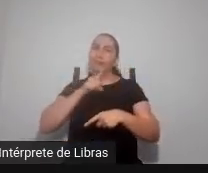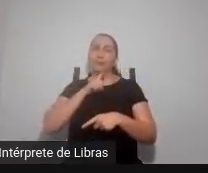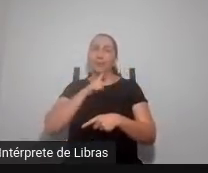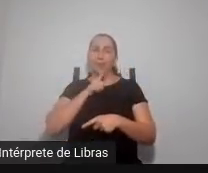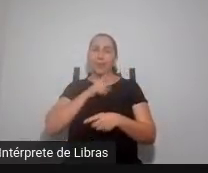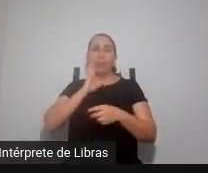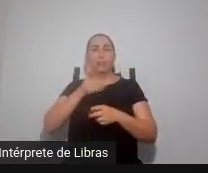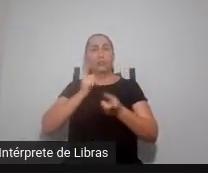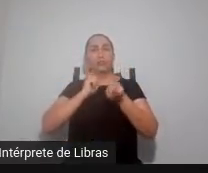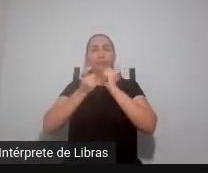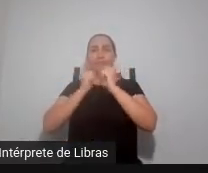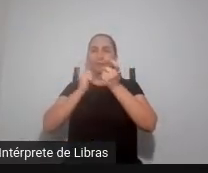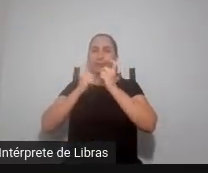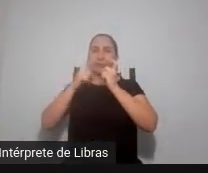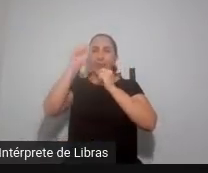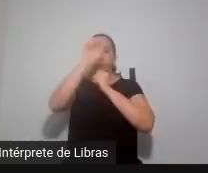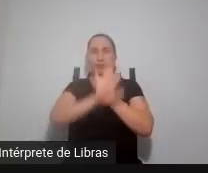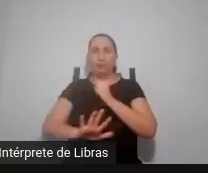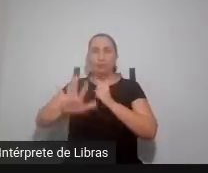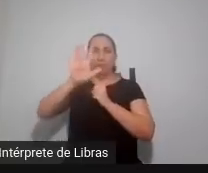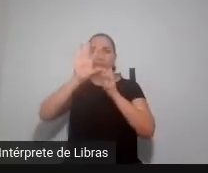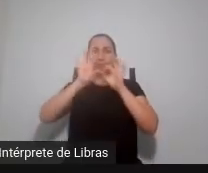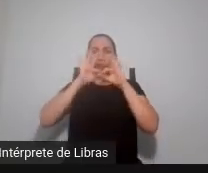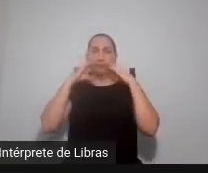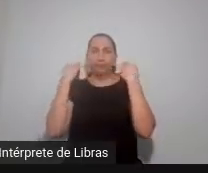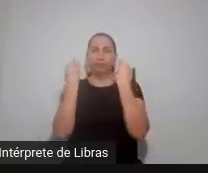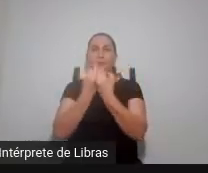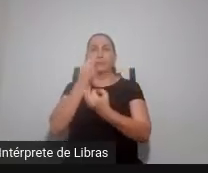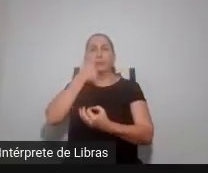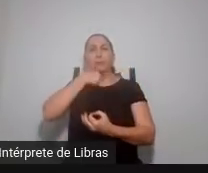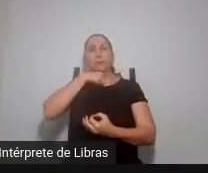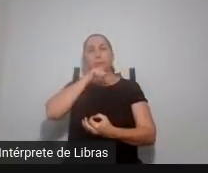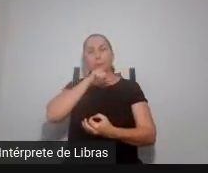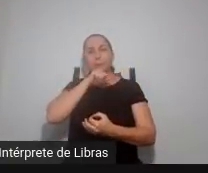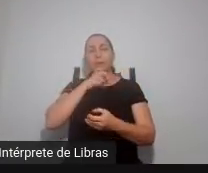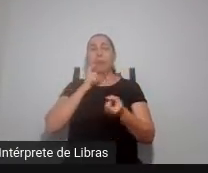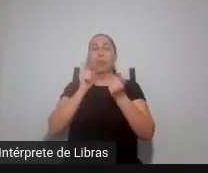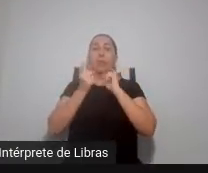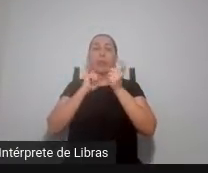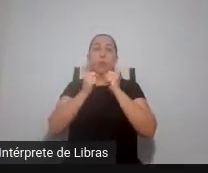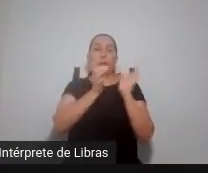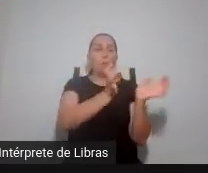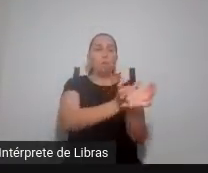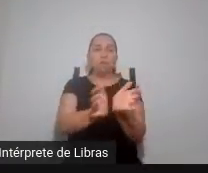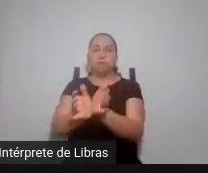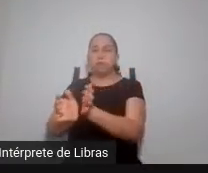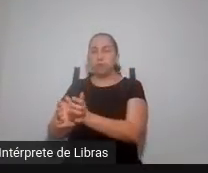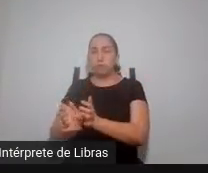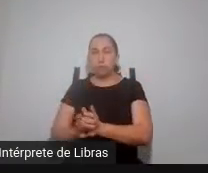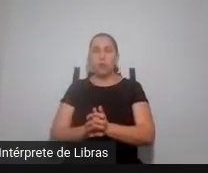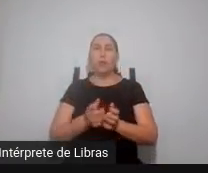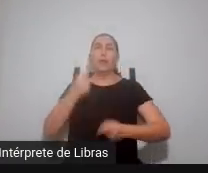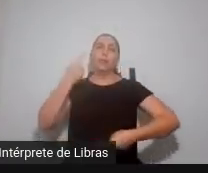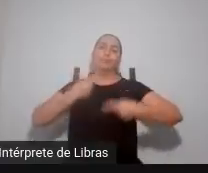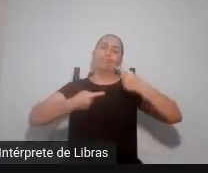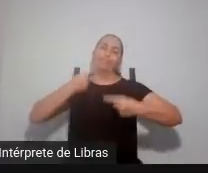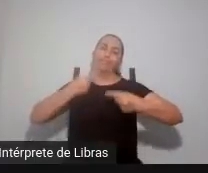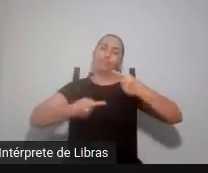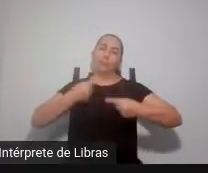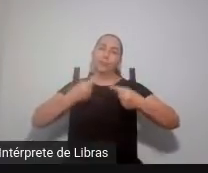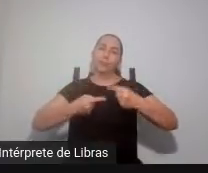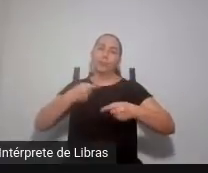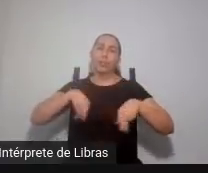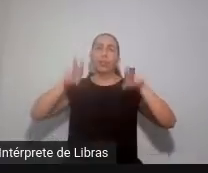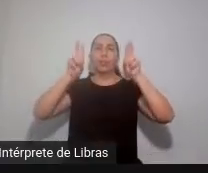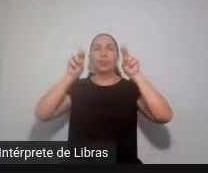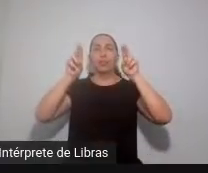reunião geral de pais, reunião por idade, reunião em subgrupos para discutir essa temática, Crisley,